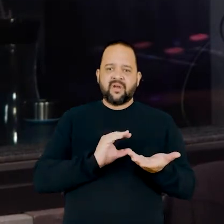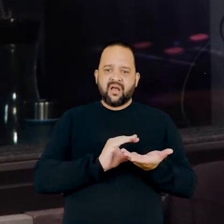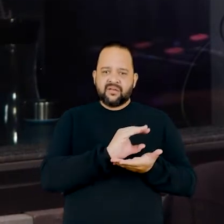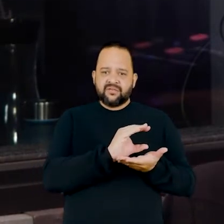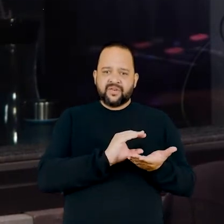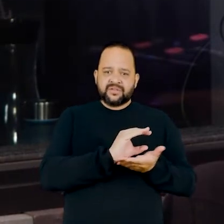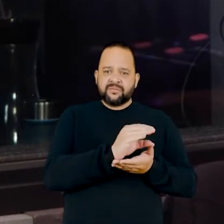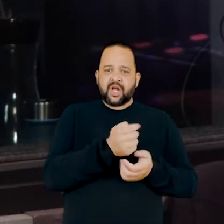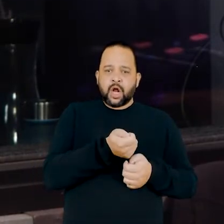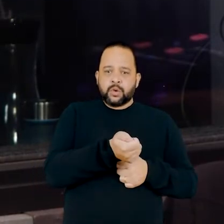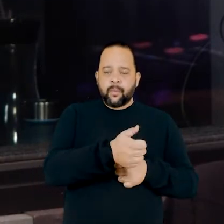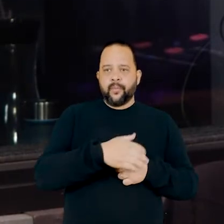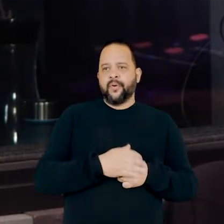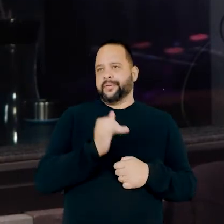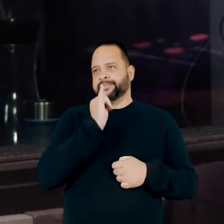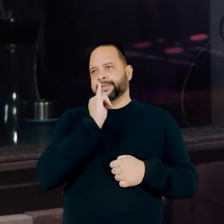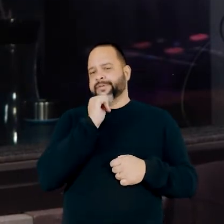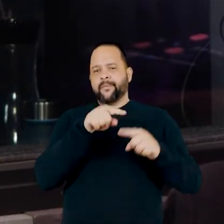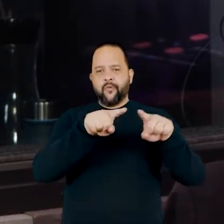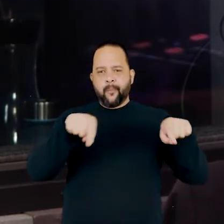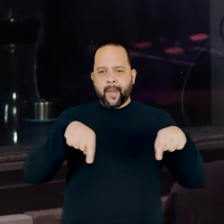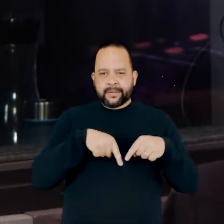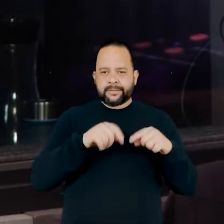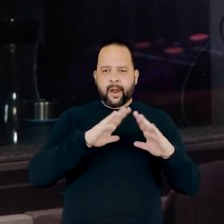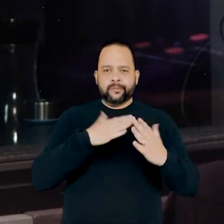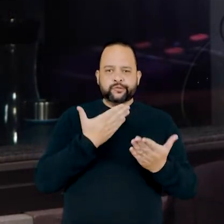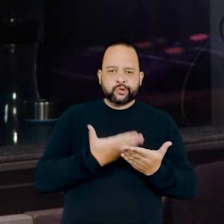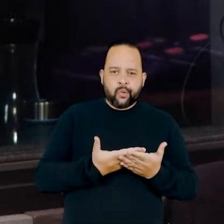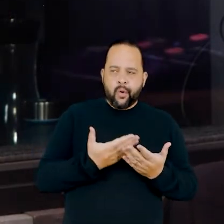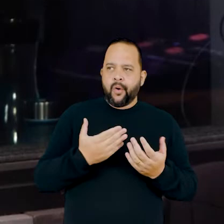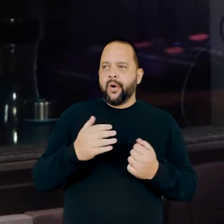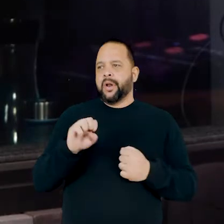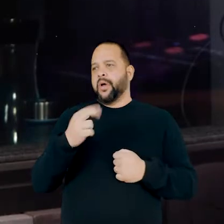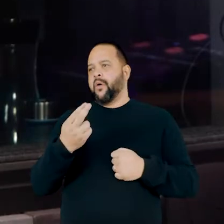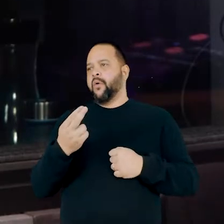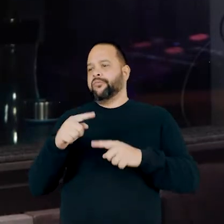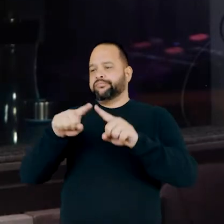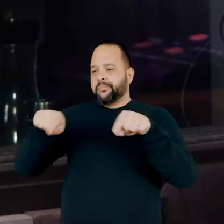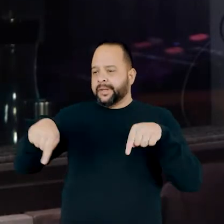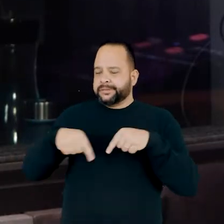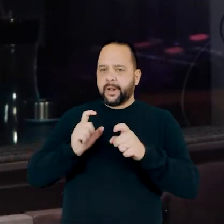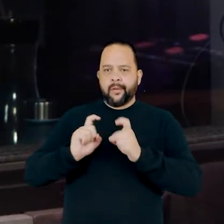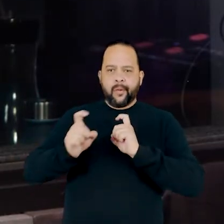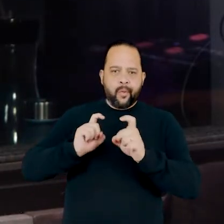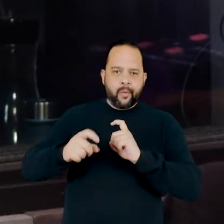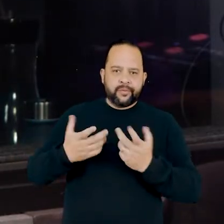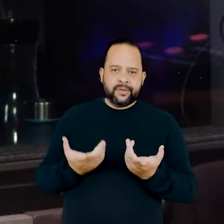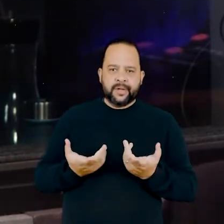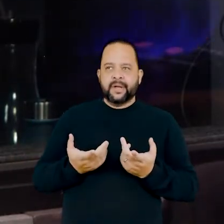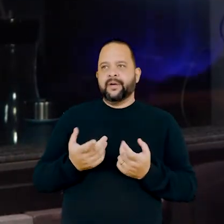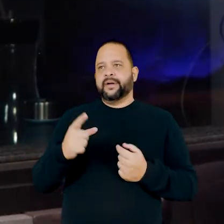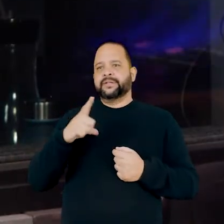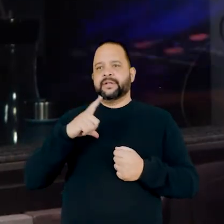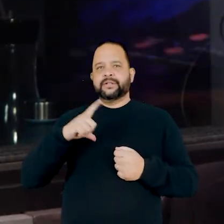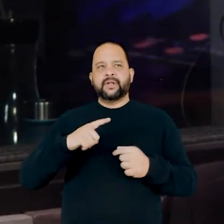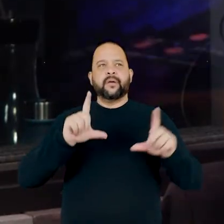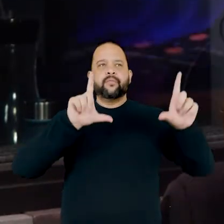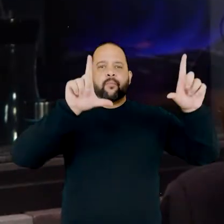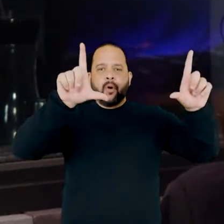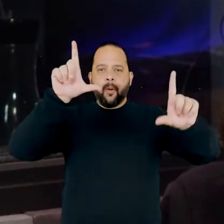Porque o projeto corporativo, ou uma sala de aula, ou outras coisas que envolvem aí monitores,